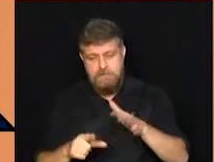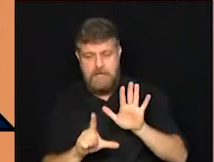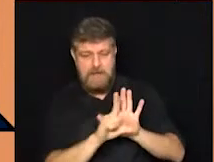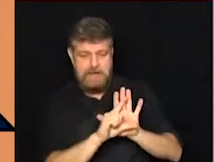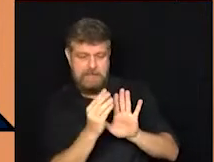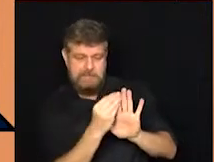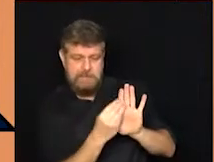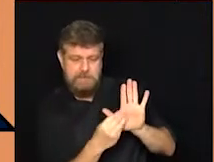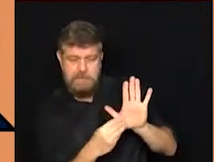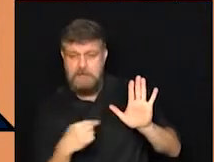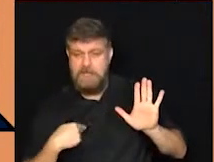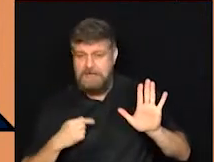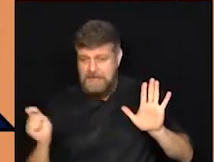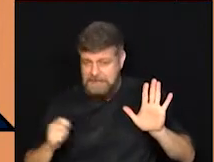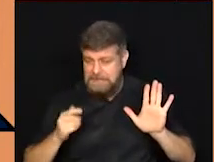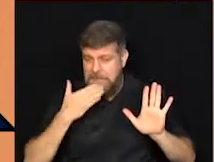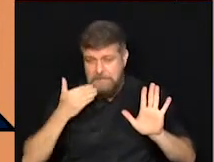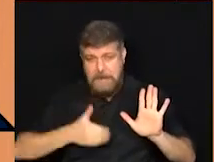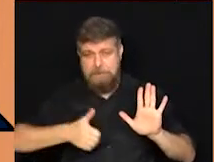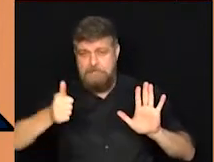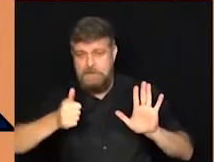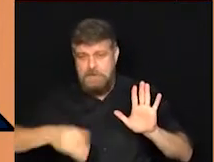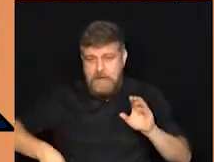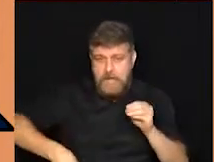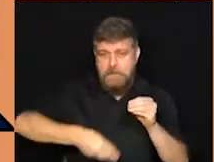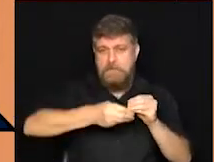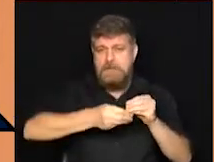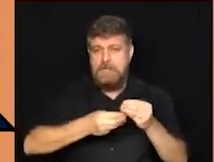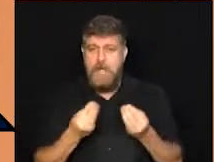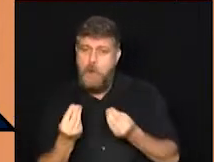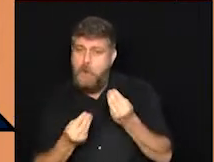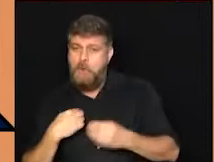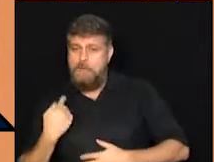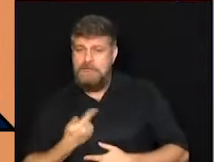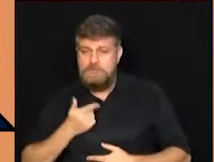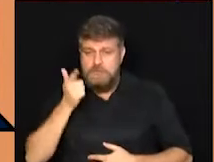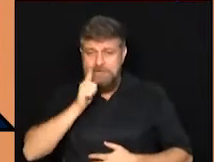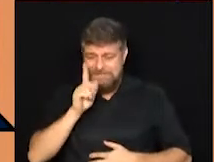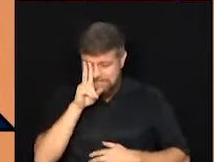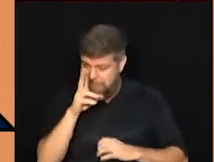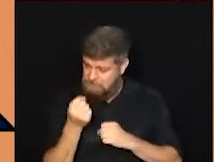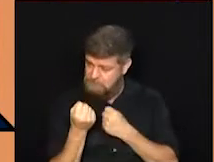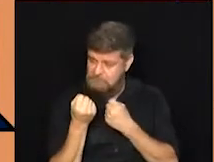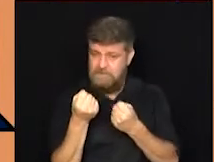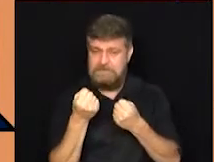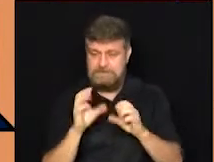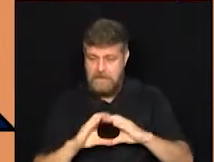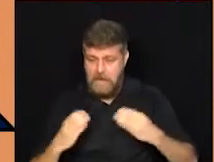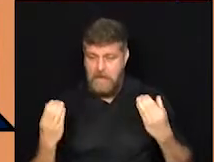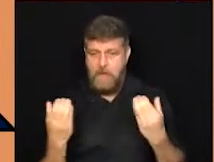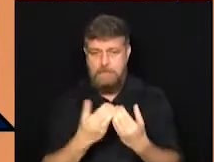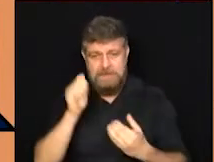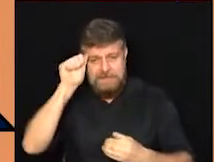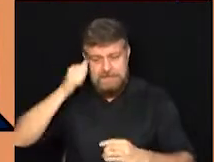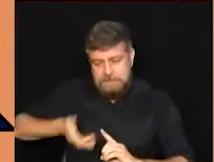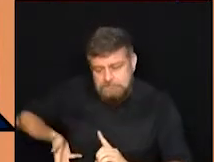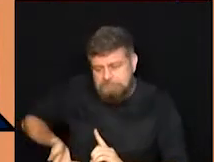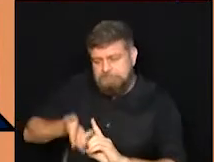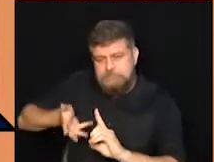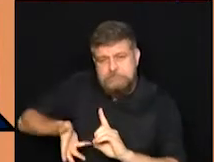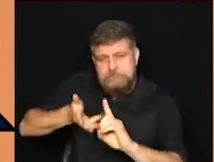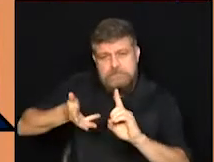possível a gente melhorar, o que a gente ampliar e como que a gente pode sempre fortalecer essa comunidade negra que mesmo